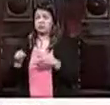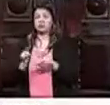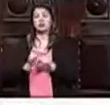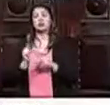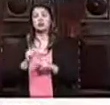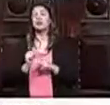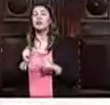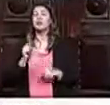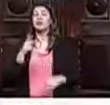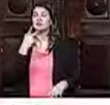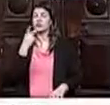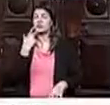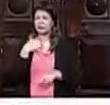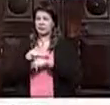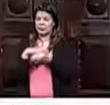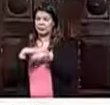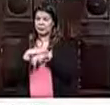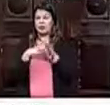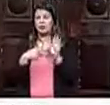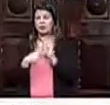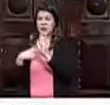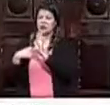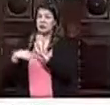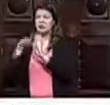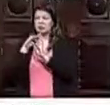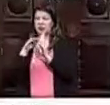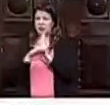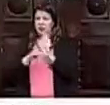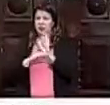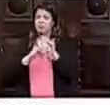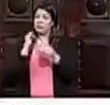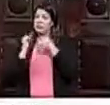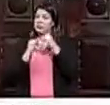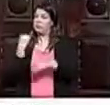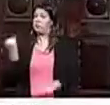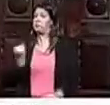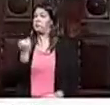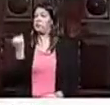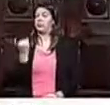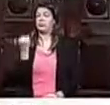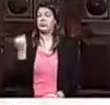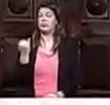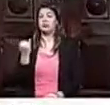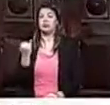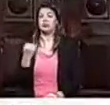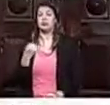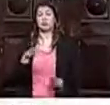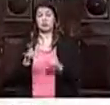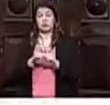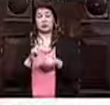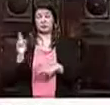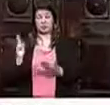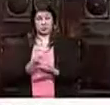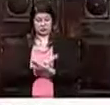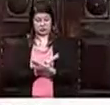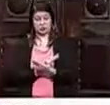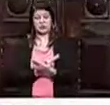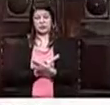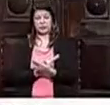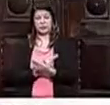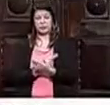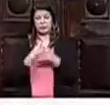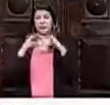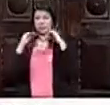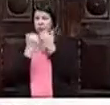conversamos, apresentamos dados e informações provando a incorreção desse absurdo que algumas comunidades